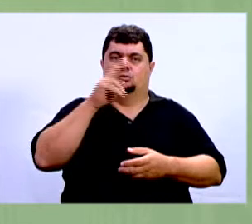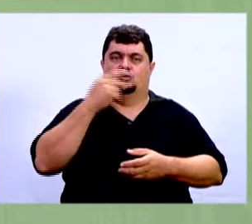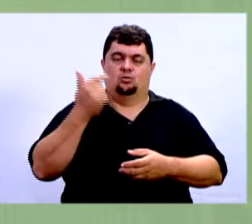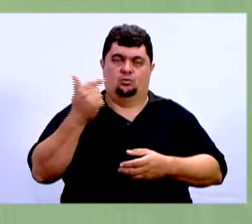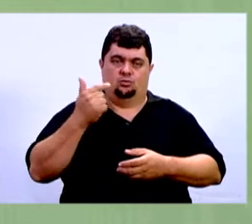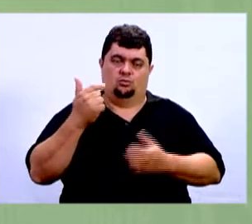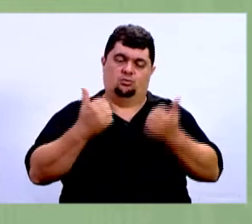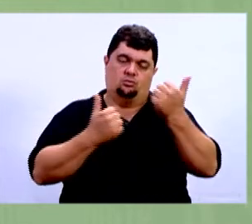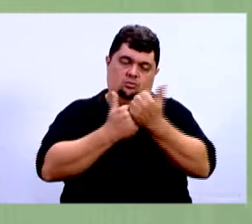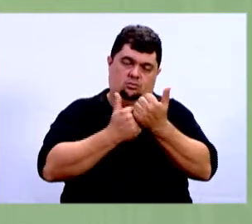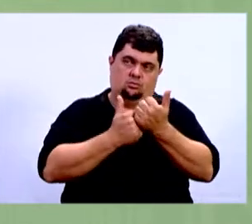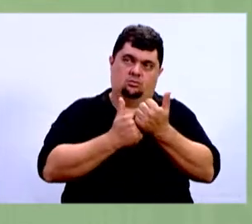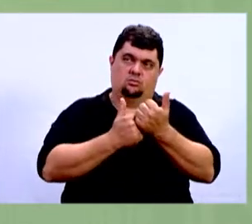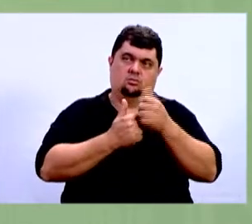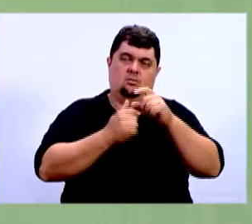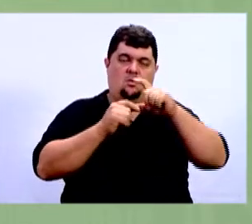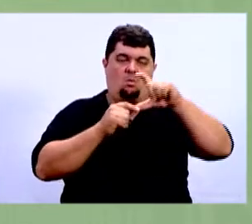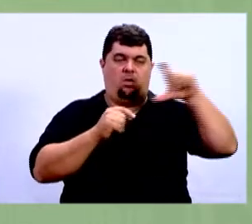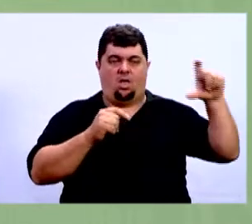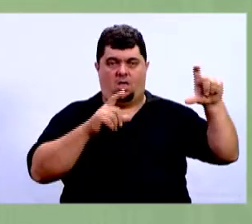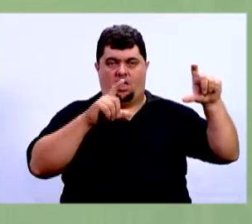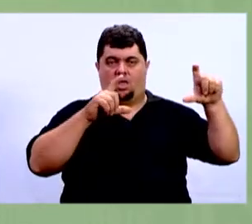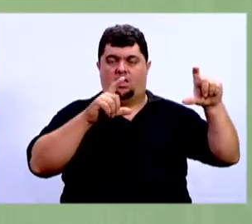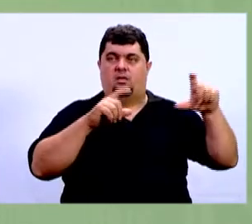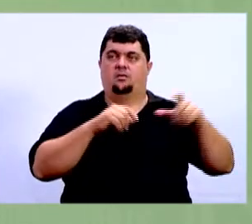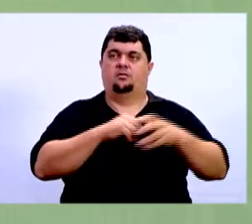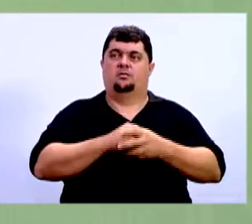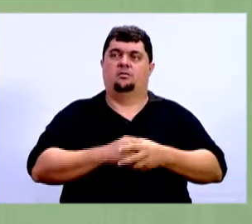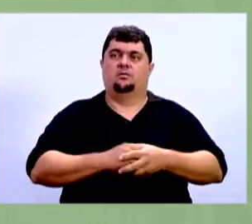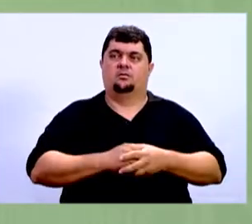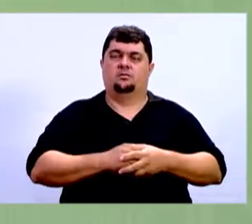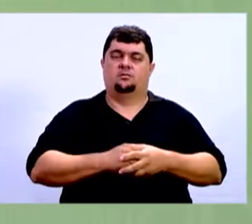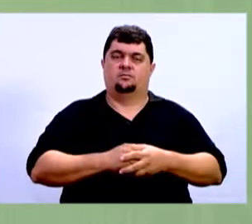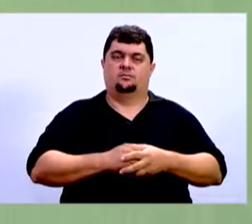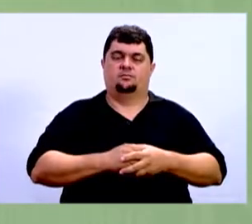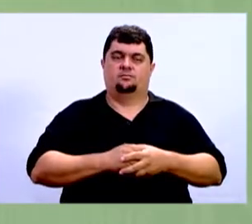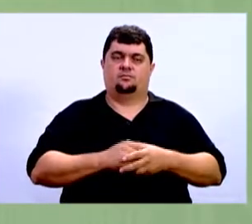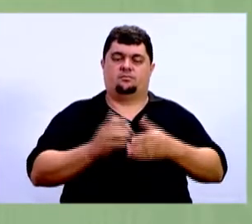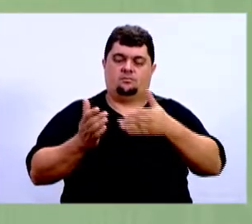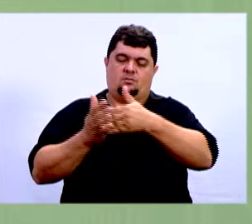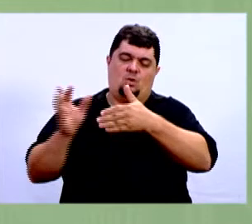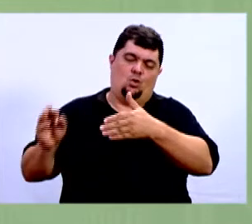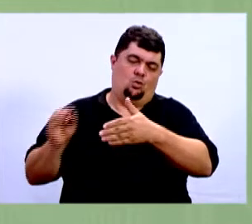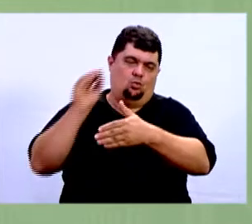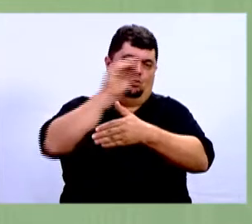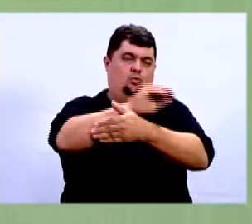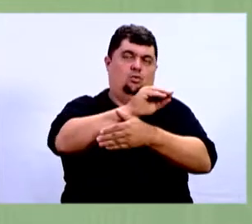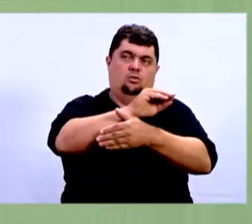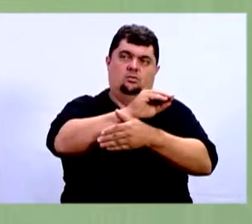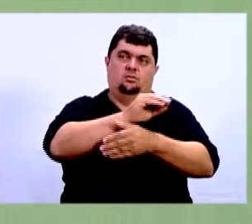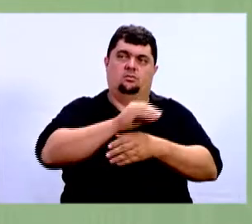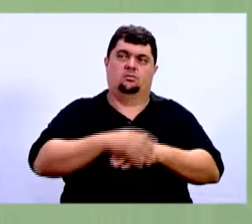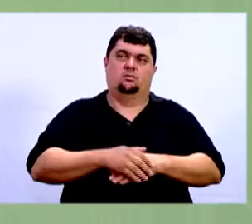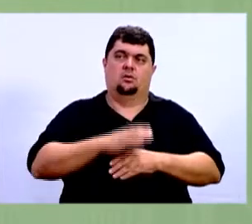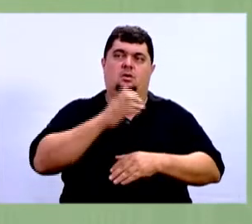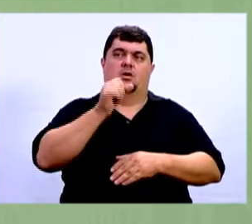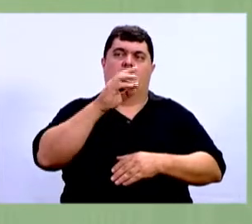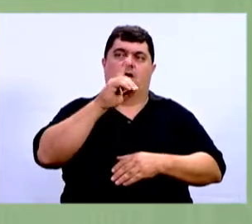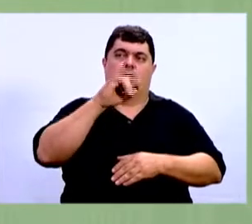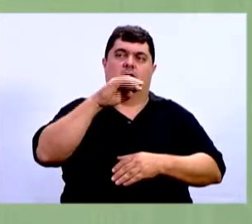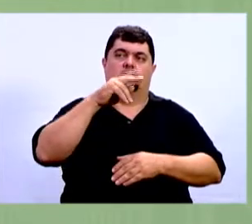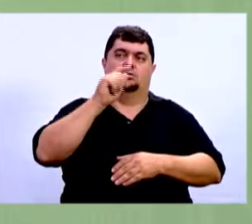Coloca o nome em caixa alta. O último nome da pessoa, então, é o Eupídio Cardinale.